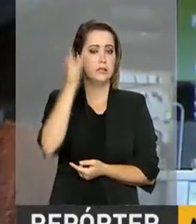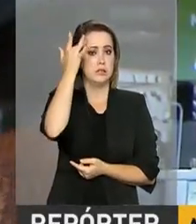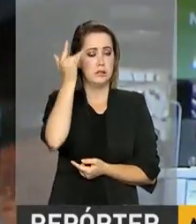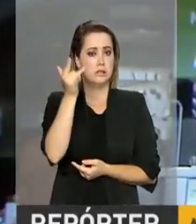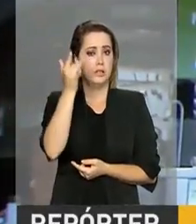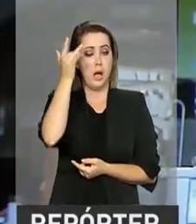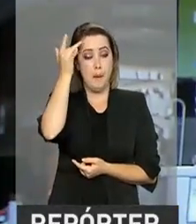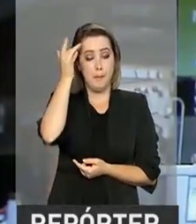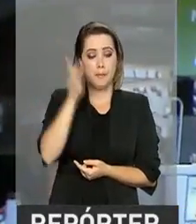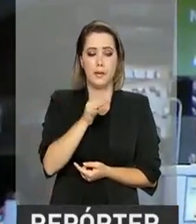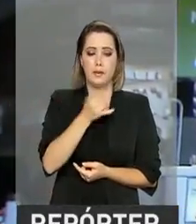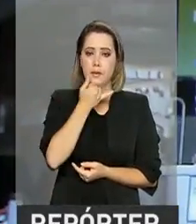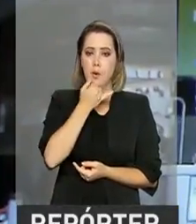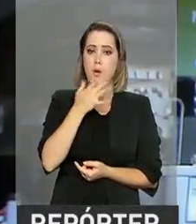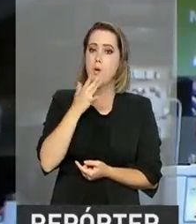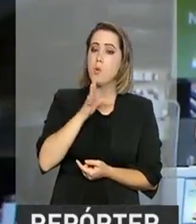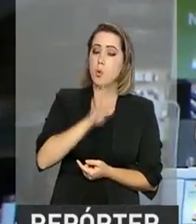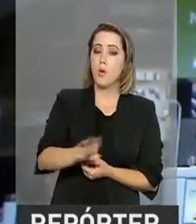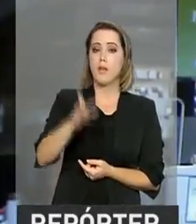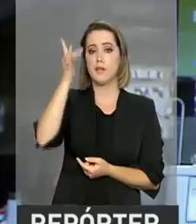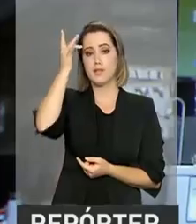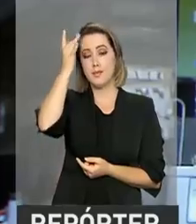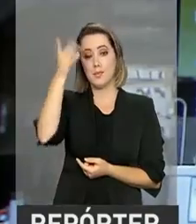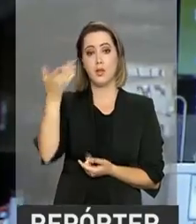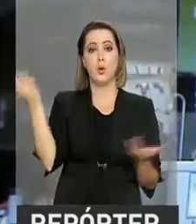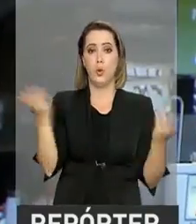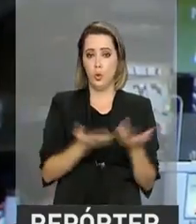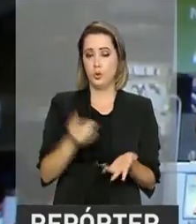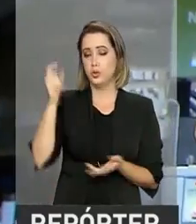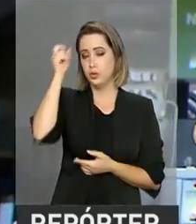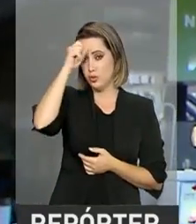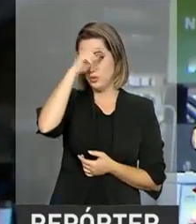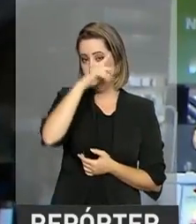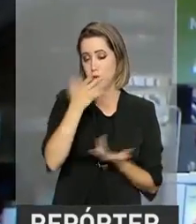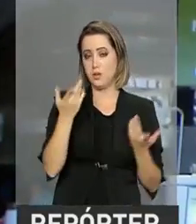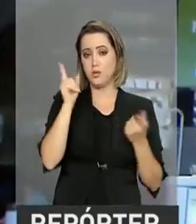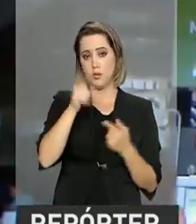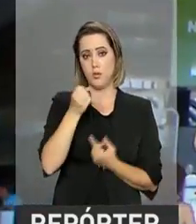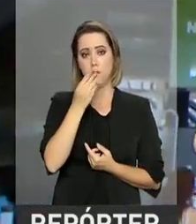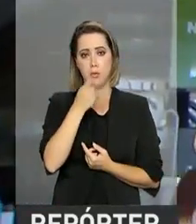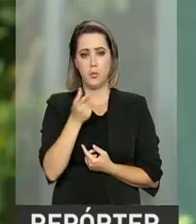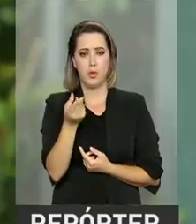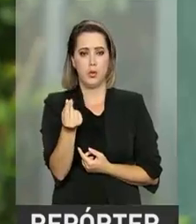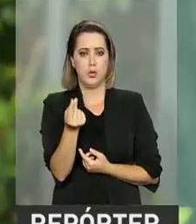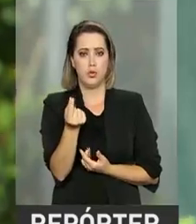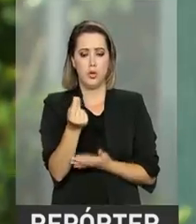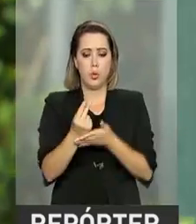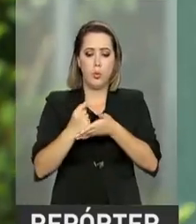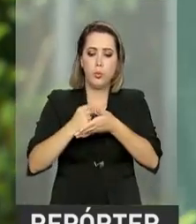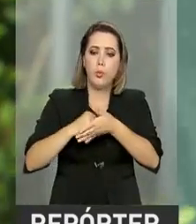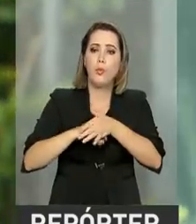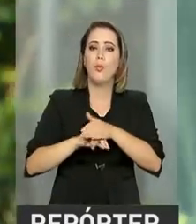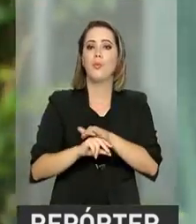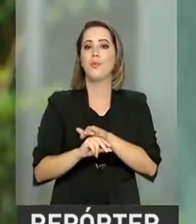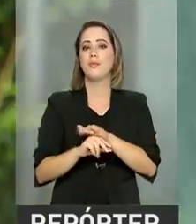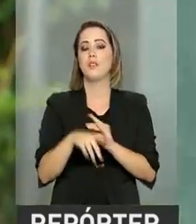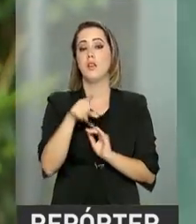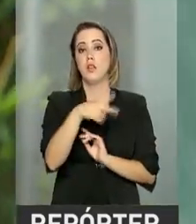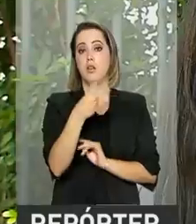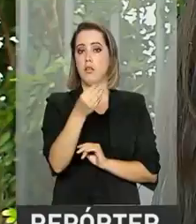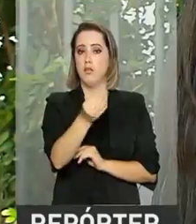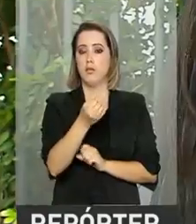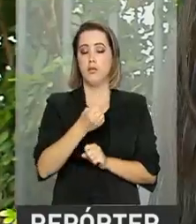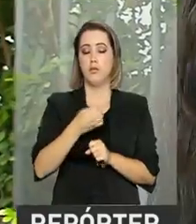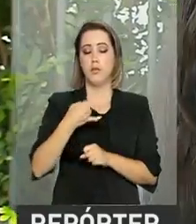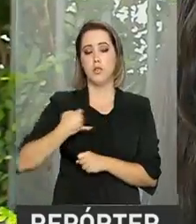hoje hoje tá muito difícil as coisas e é bom ter uma Cotia guardada Amanda tem 20 anos é